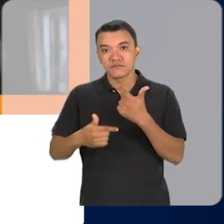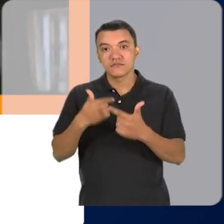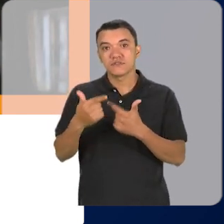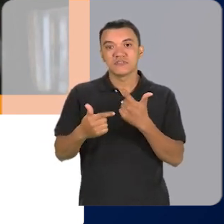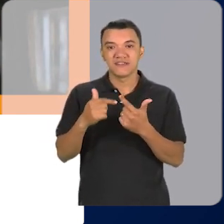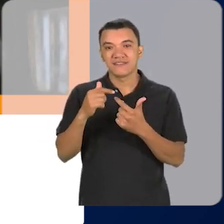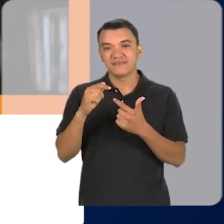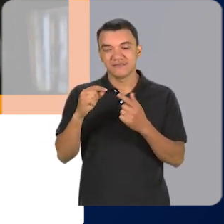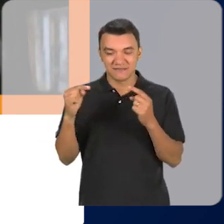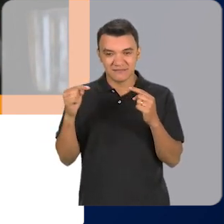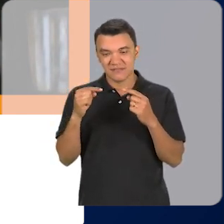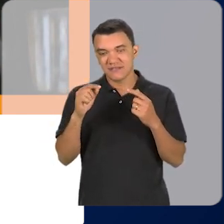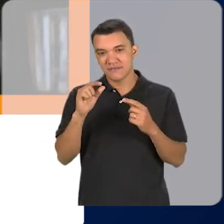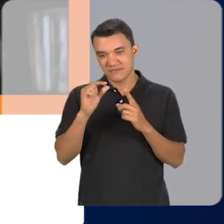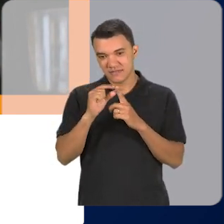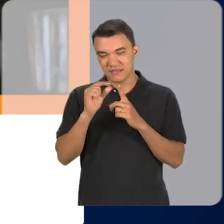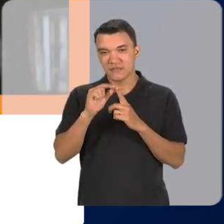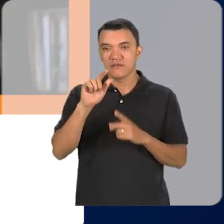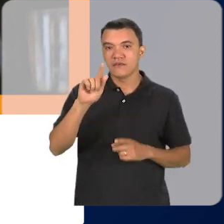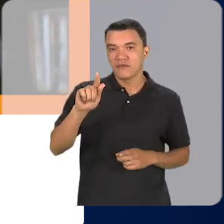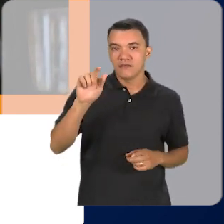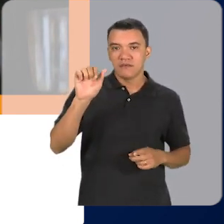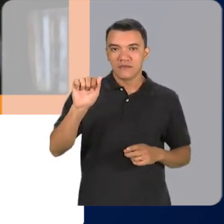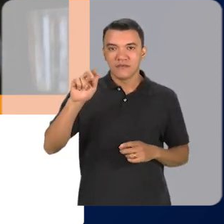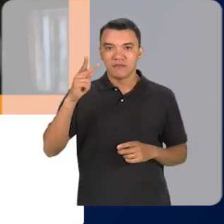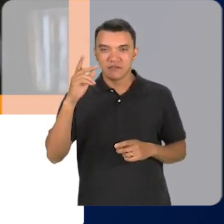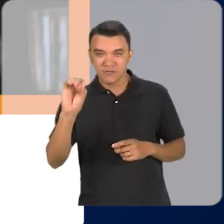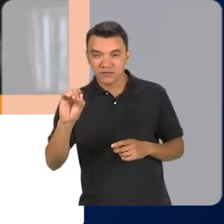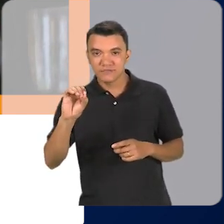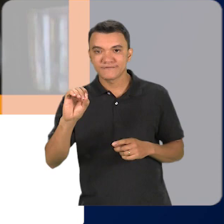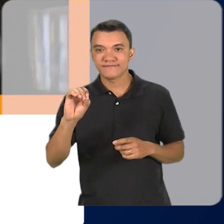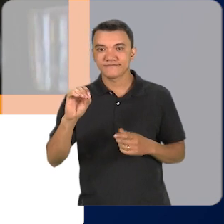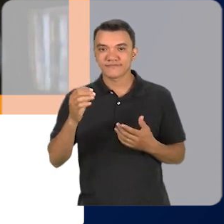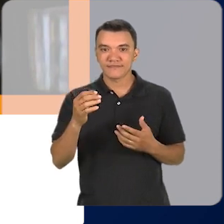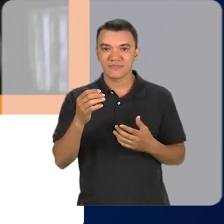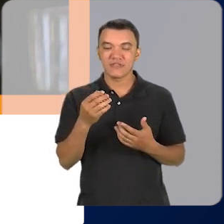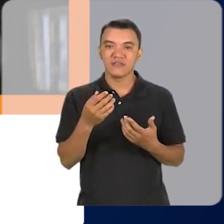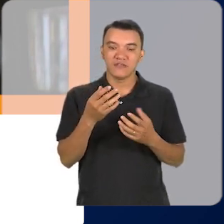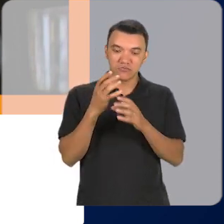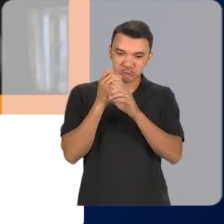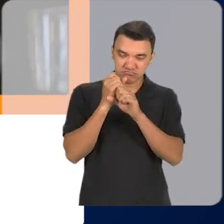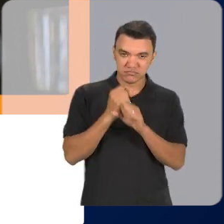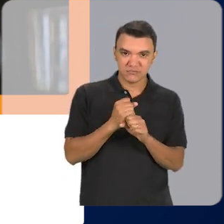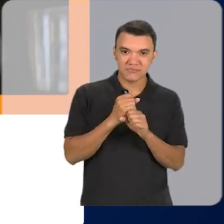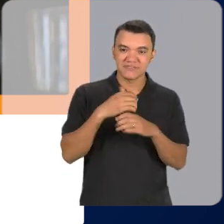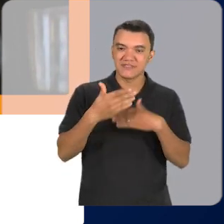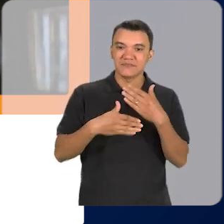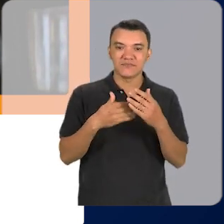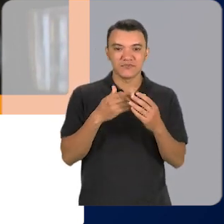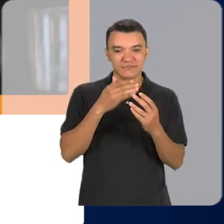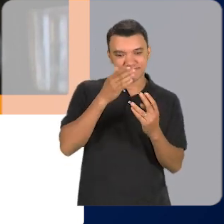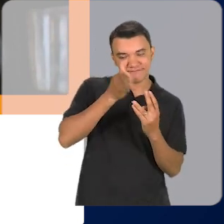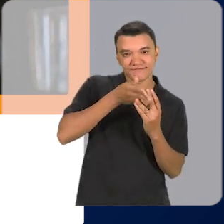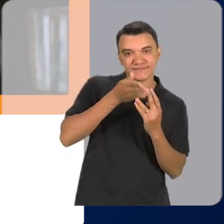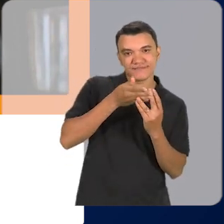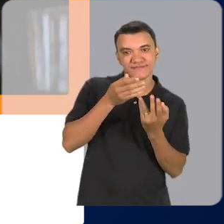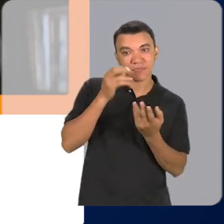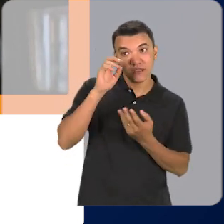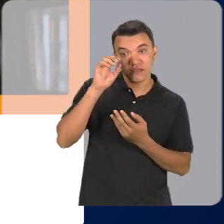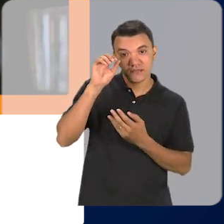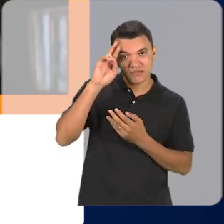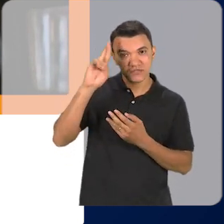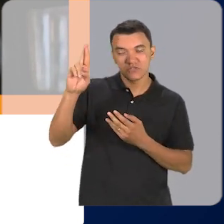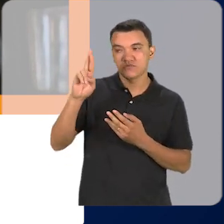de ganho, e por isso eles tinham que dividir com os seus senhores, né, quem eram os escravos, tinham que dividir